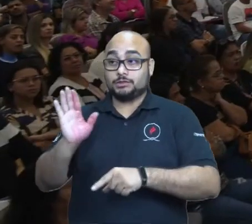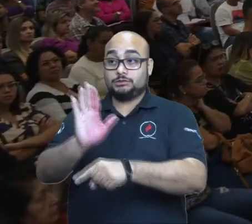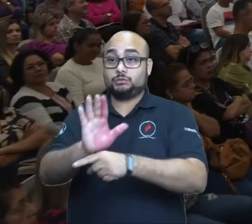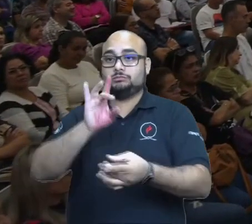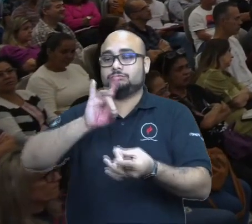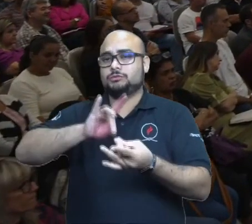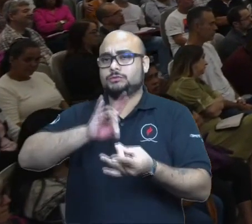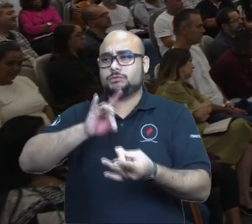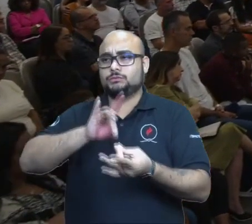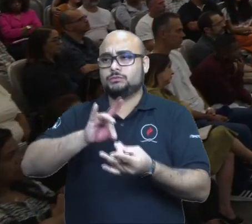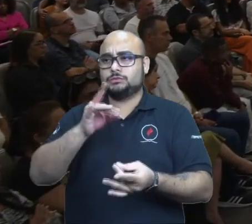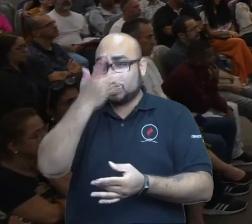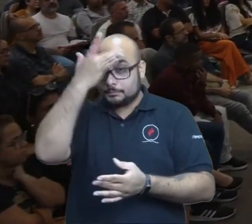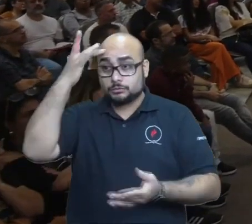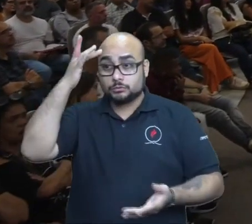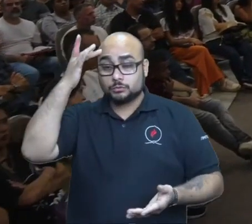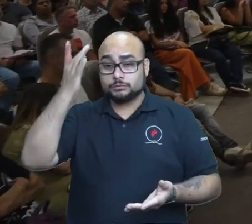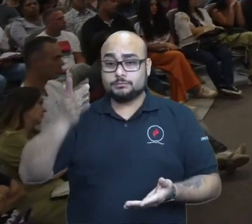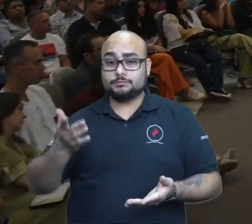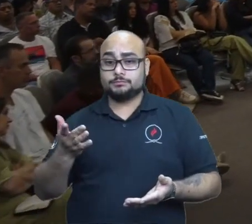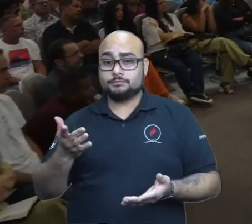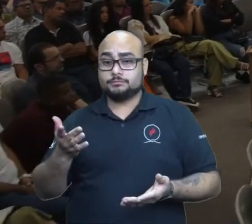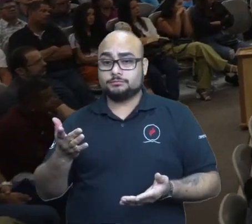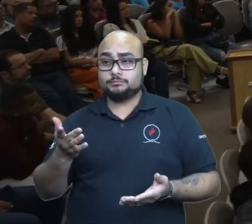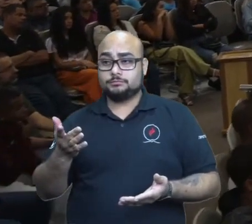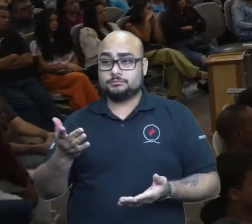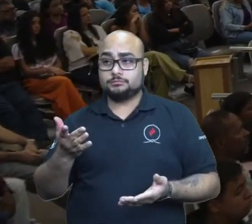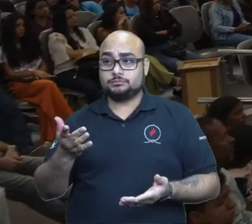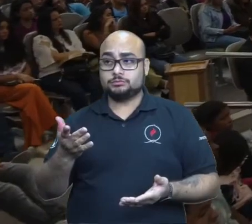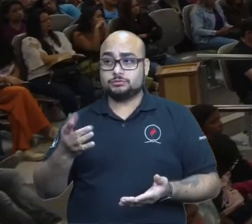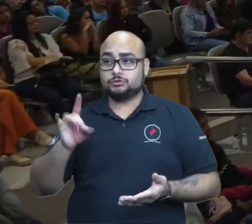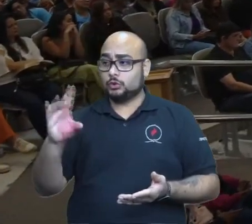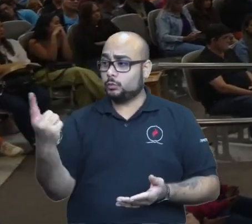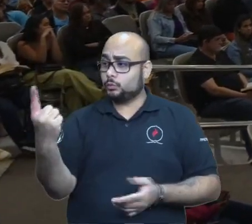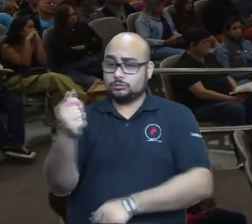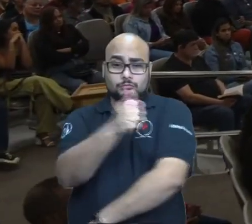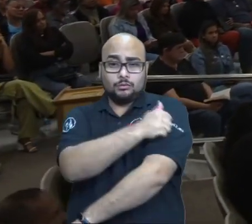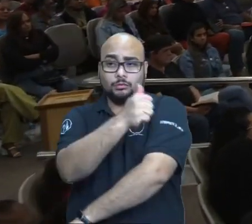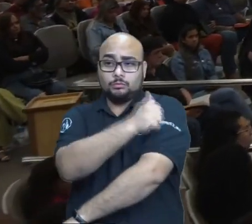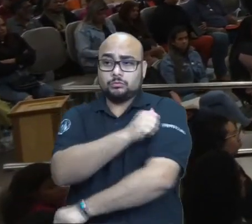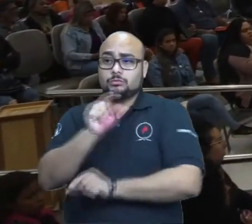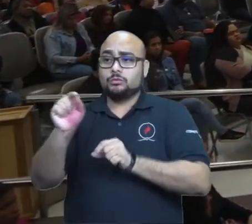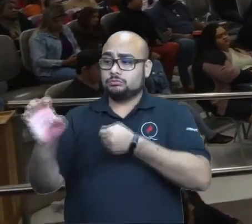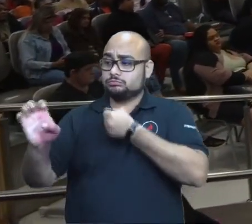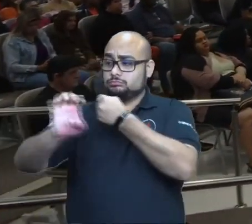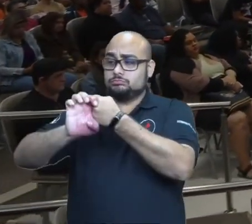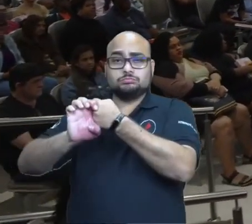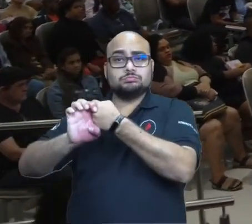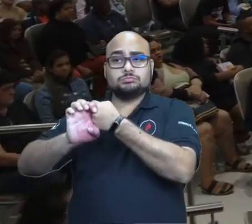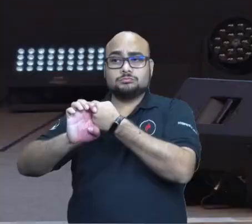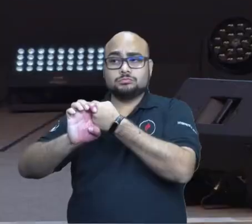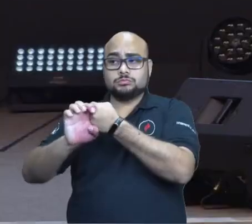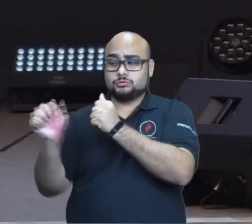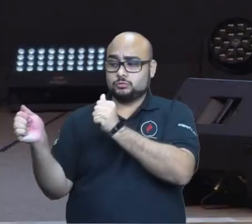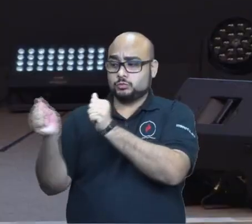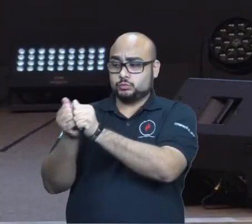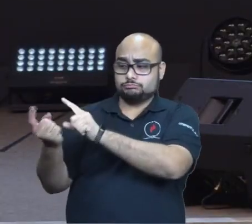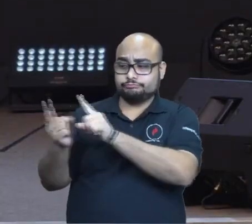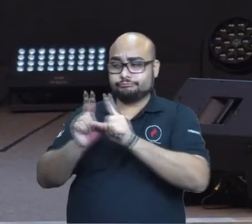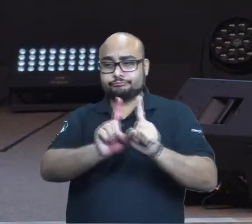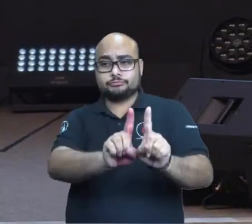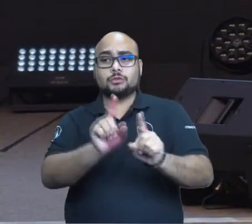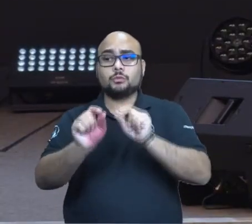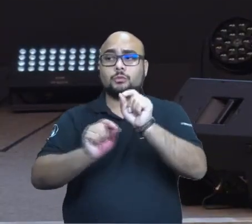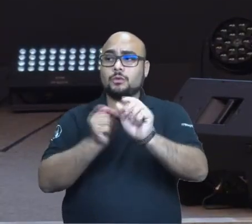foi só um que pediu para Eliseu ir não tem um coro de gente querendo um profeta tem